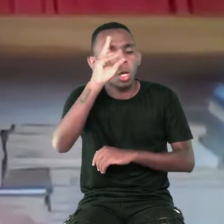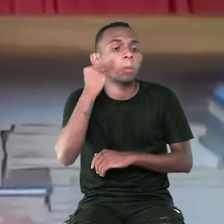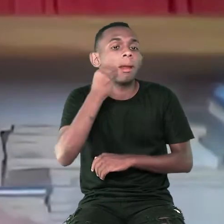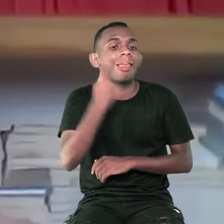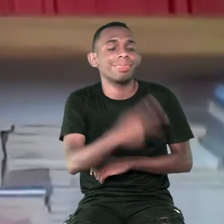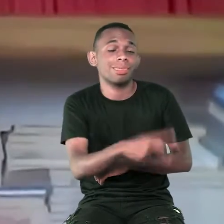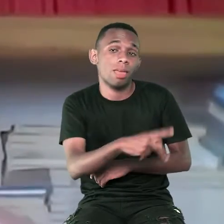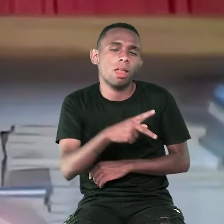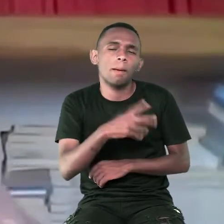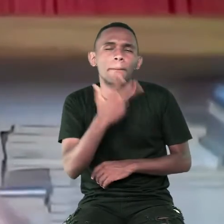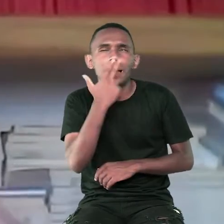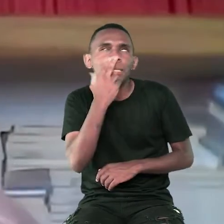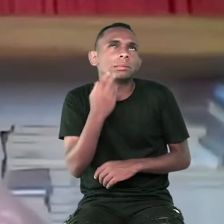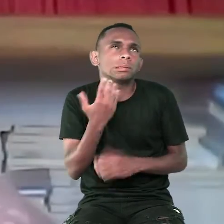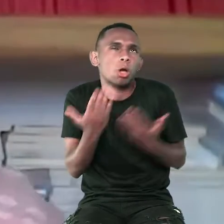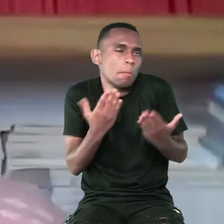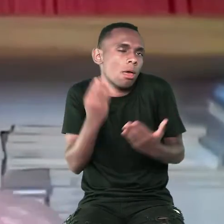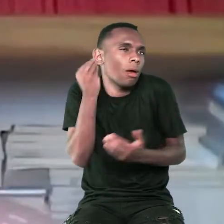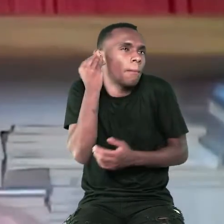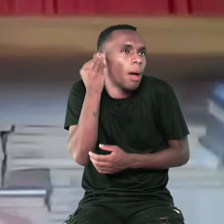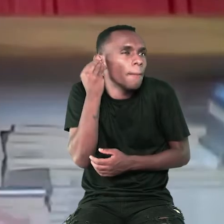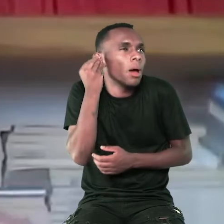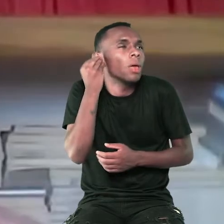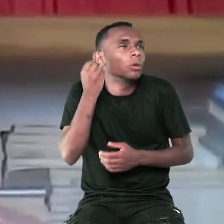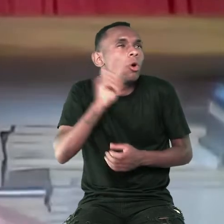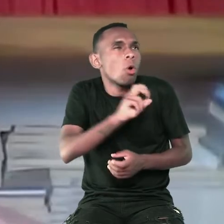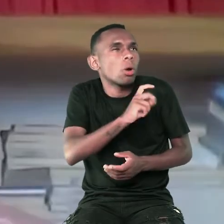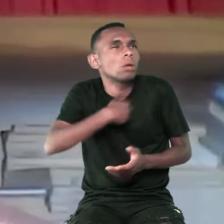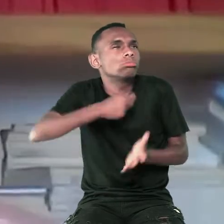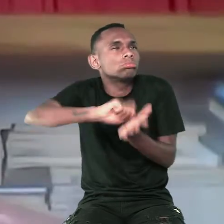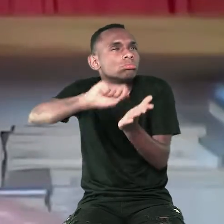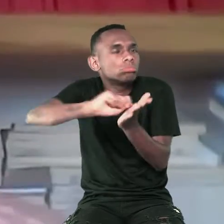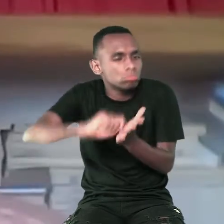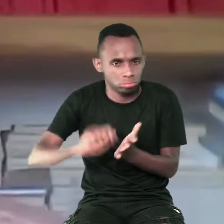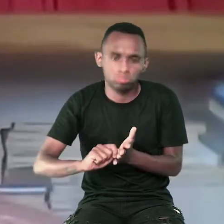assim, no meu ouvido mesmo, querendo que eu escrevesse o que ela estava me